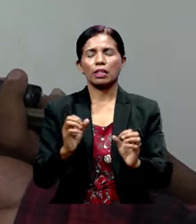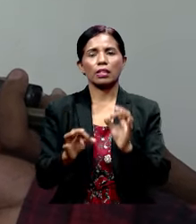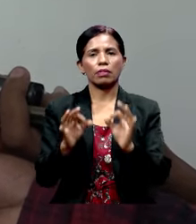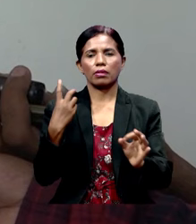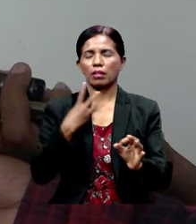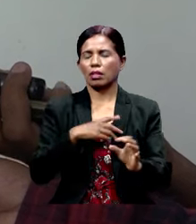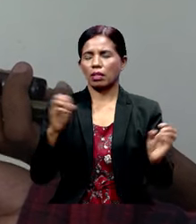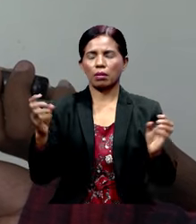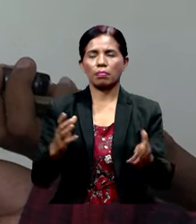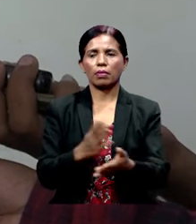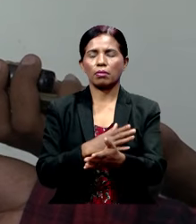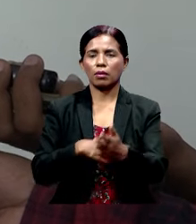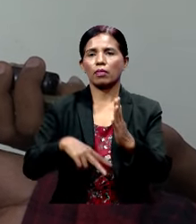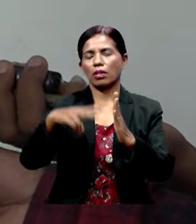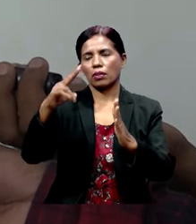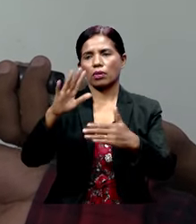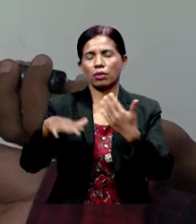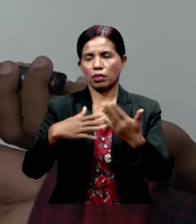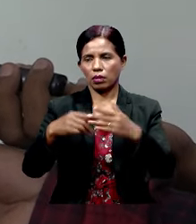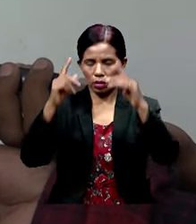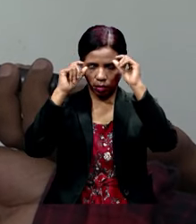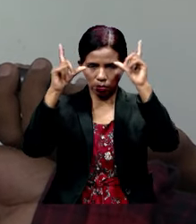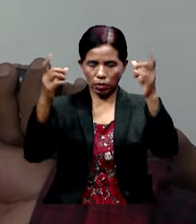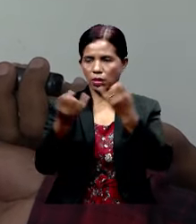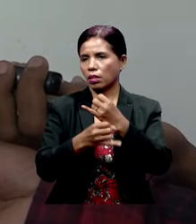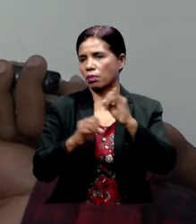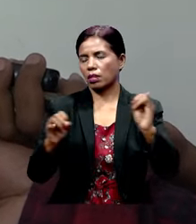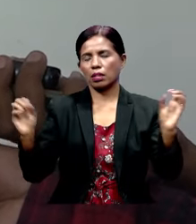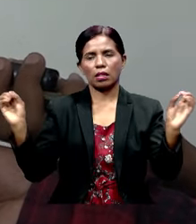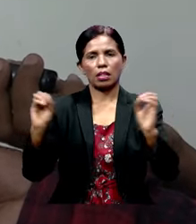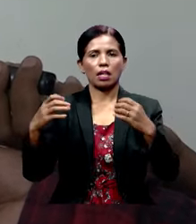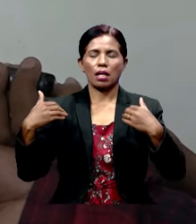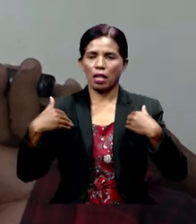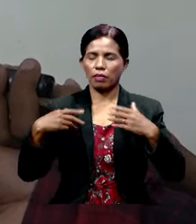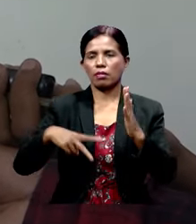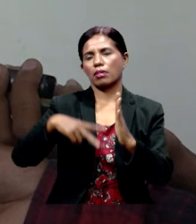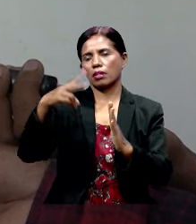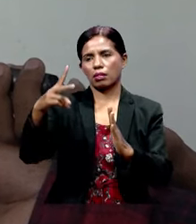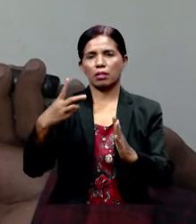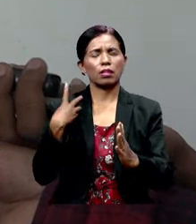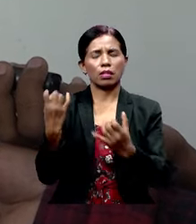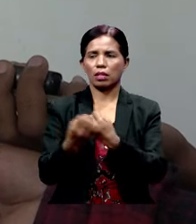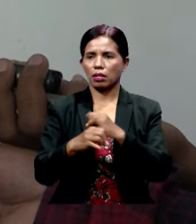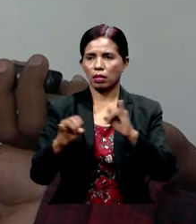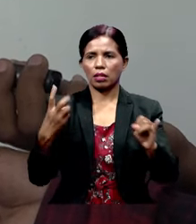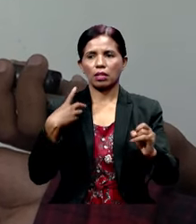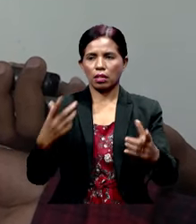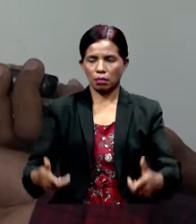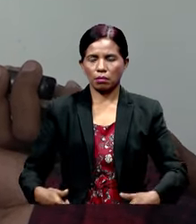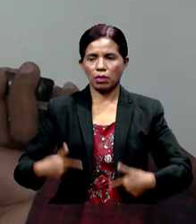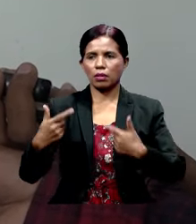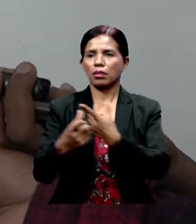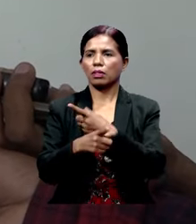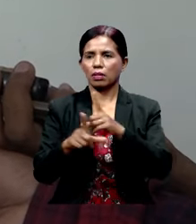valores hirakne, Timor nia ukuan folin laia. Ita ukuan também takarakat muris livre.